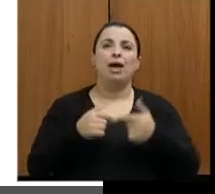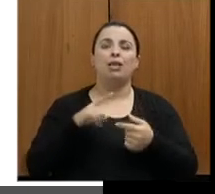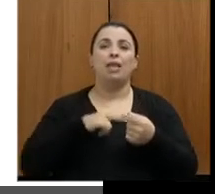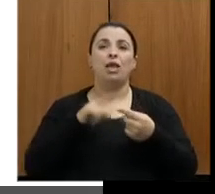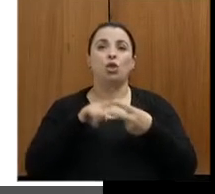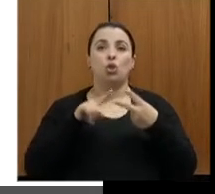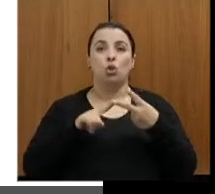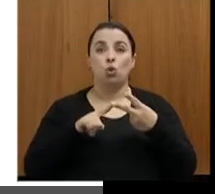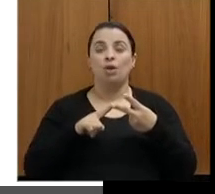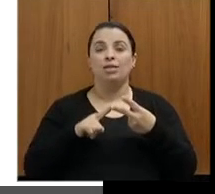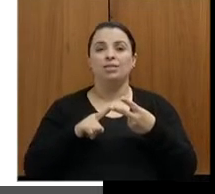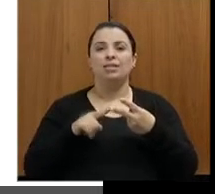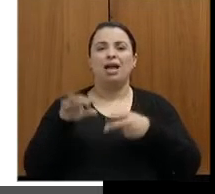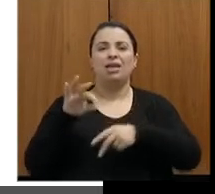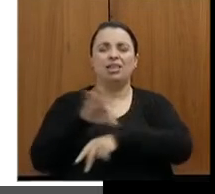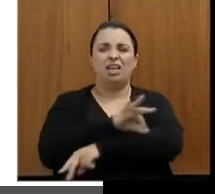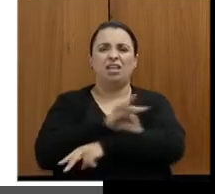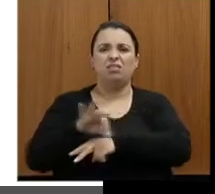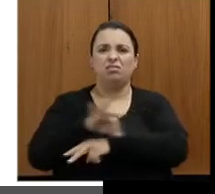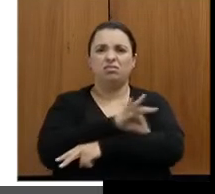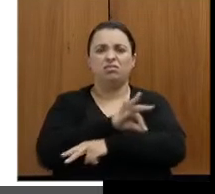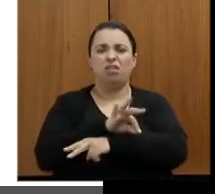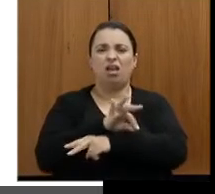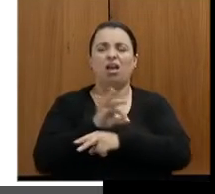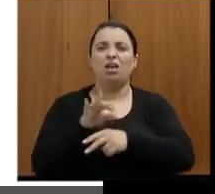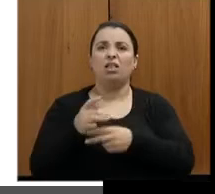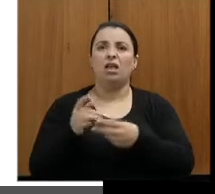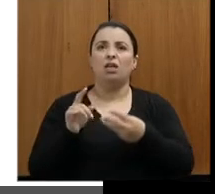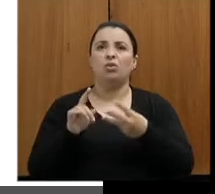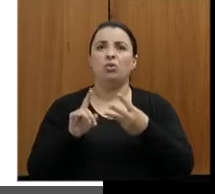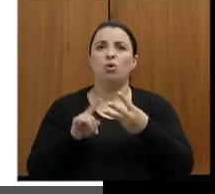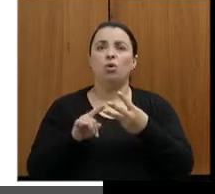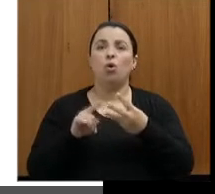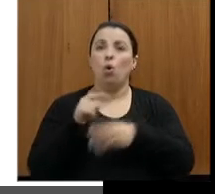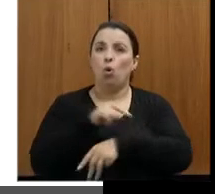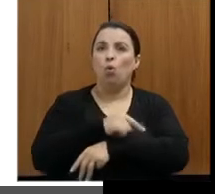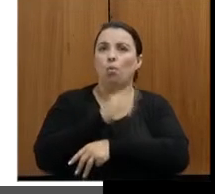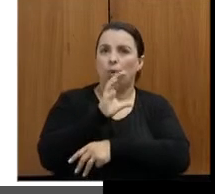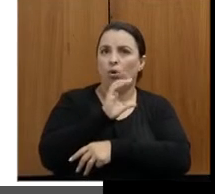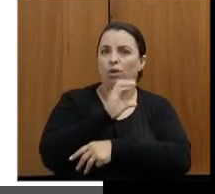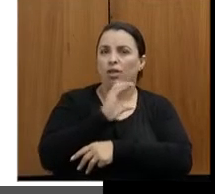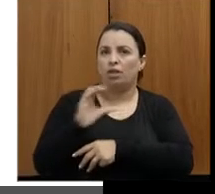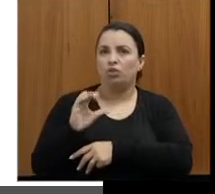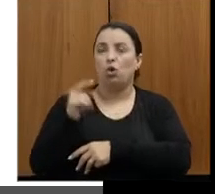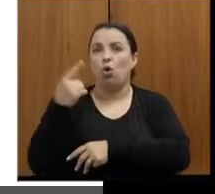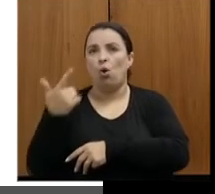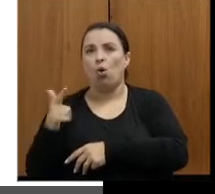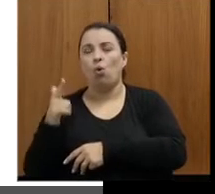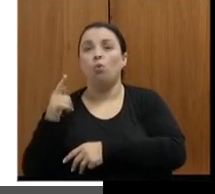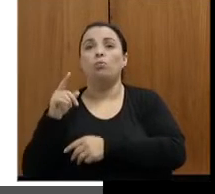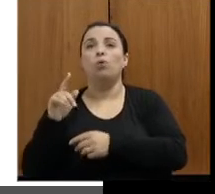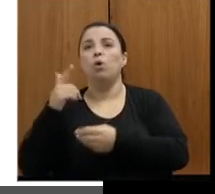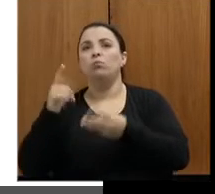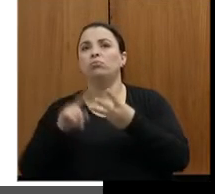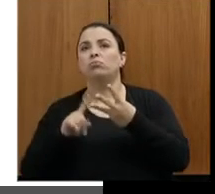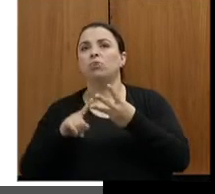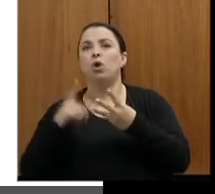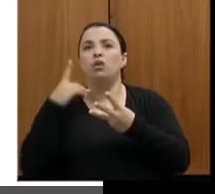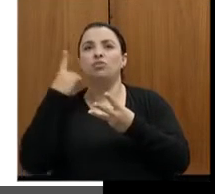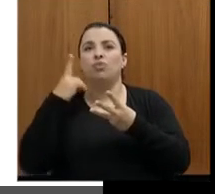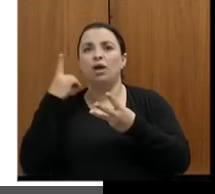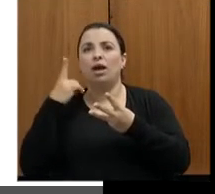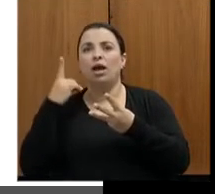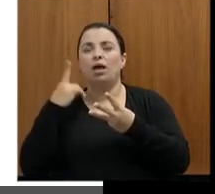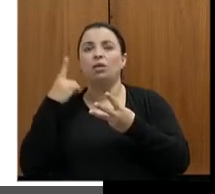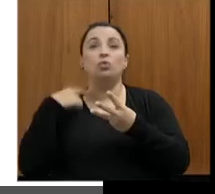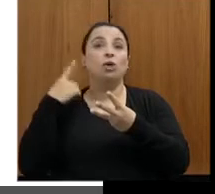arquitetos, sendo um coordenador, a Glauciena é a nossa coordenadora geral, uma advogada especialista no assunto, e um engenheiro civil,